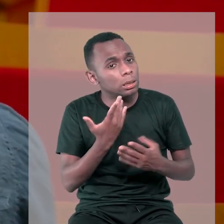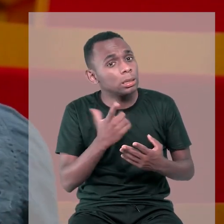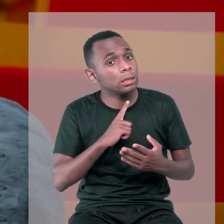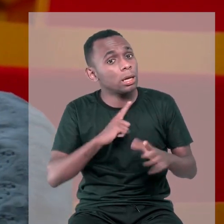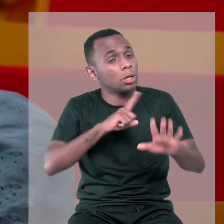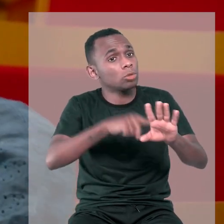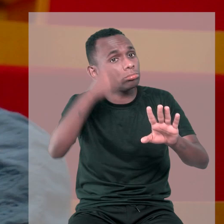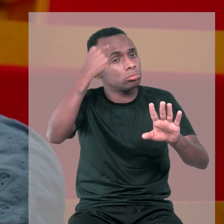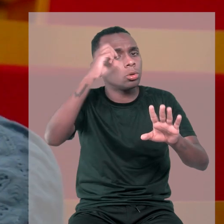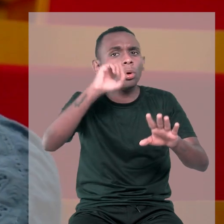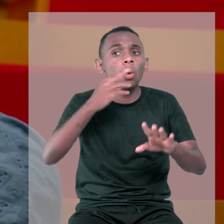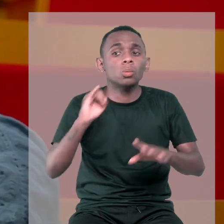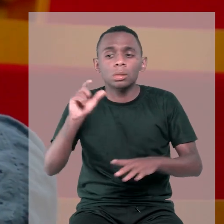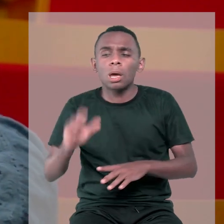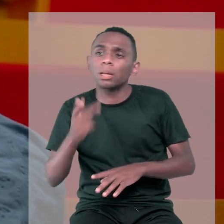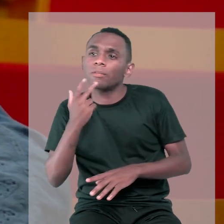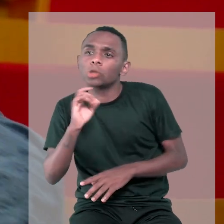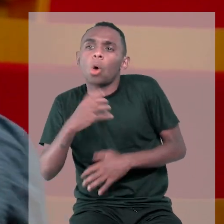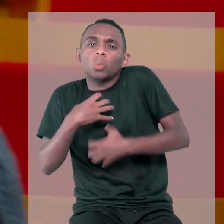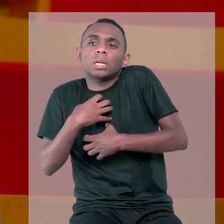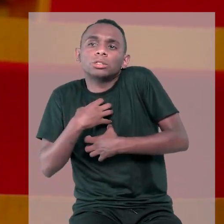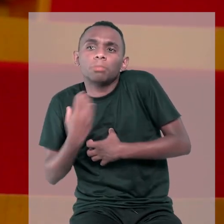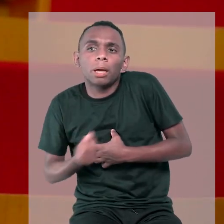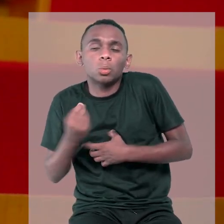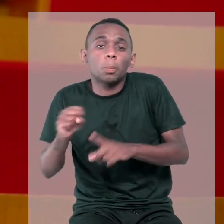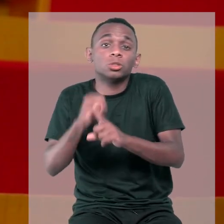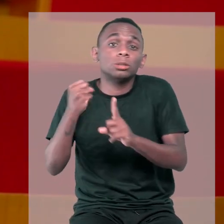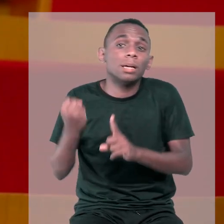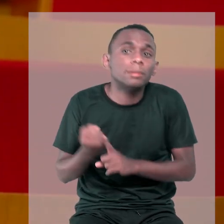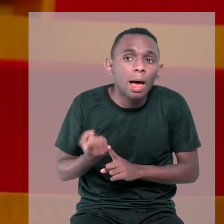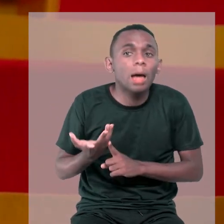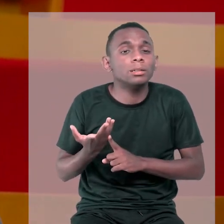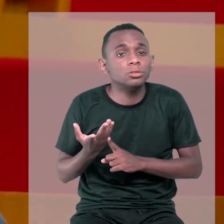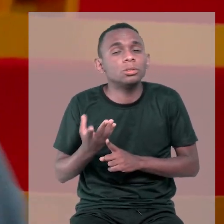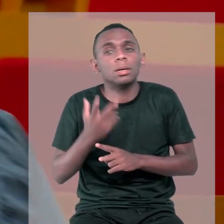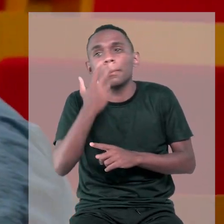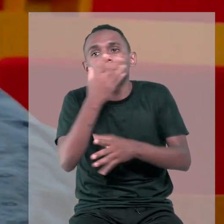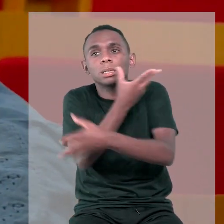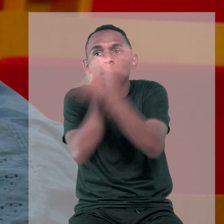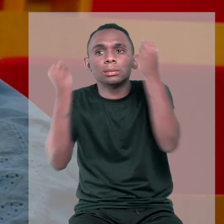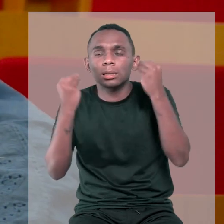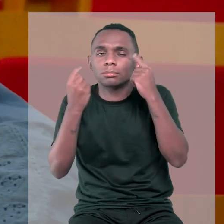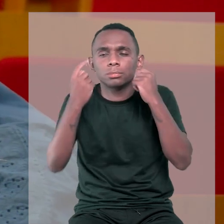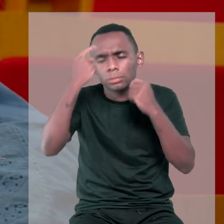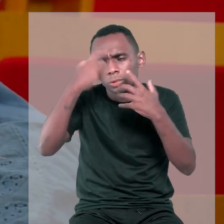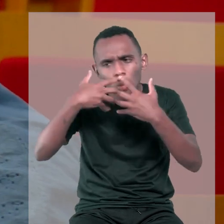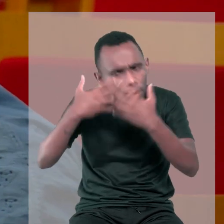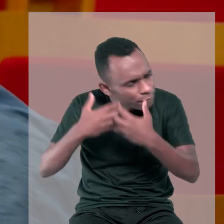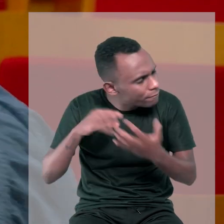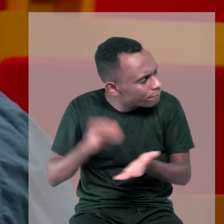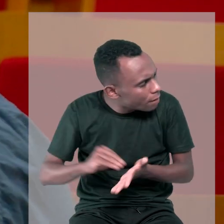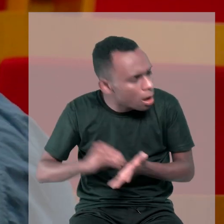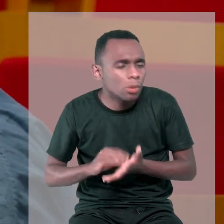uma sociedade que esquece, que não pensa. Eu queria questionar essa